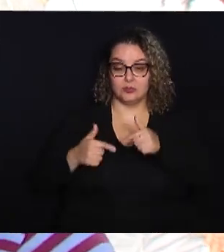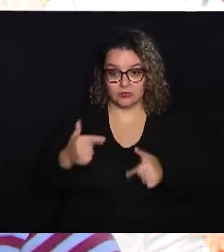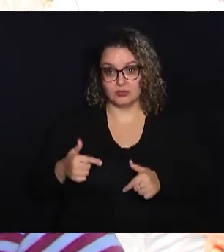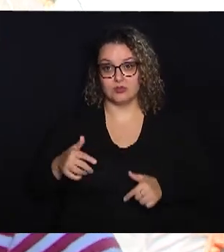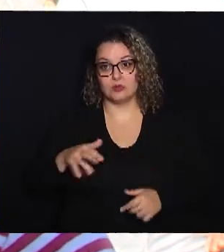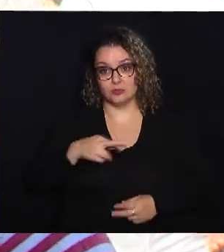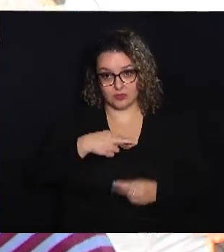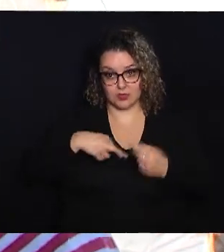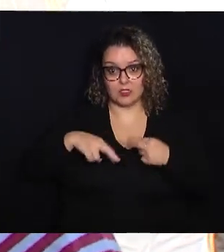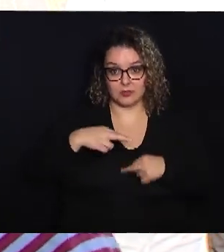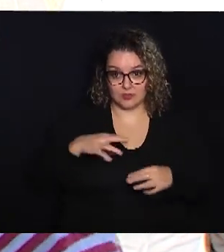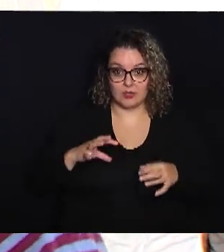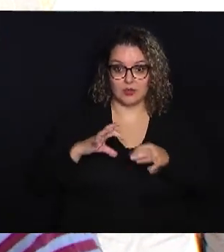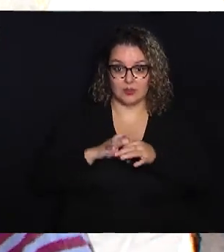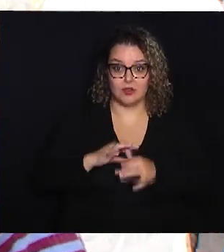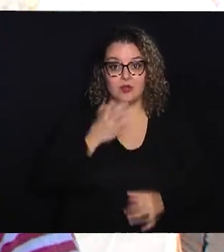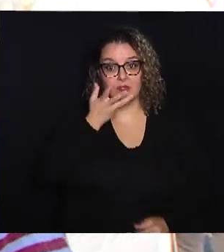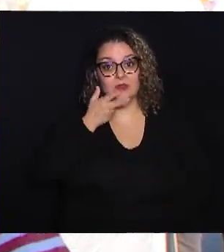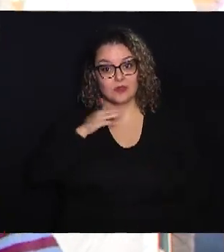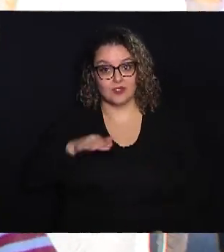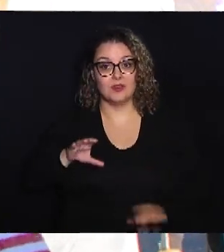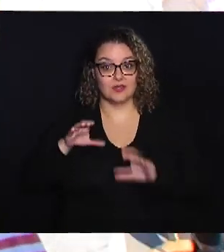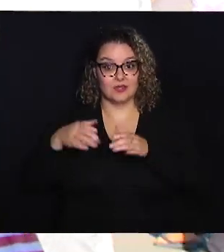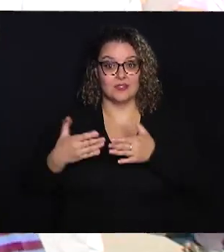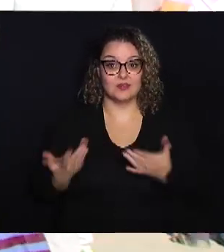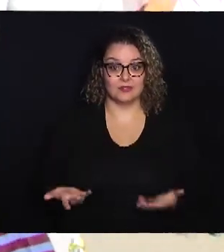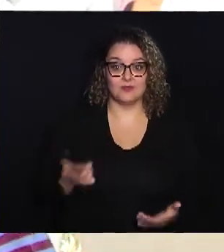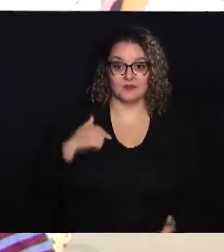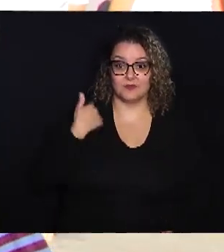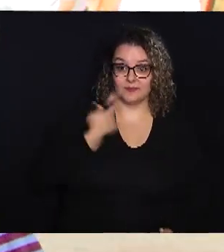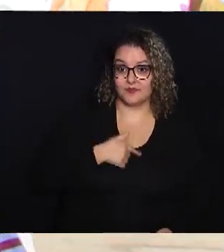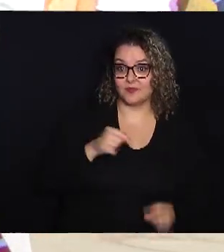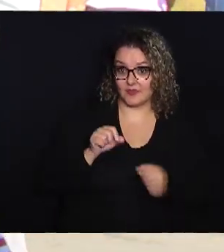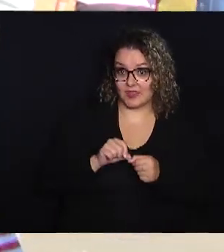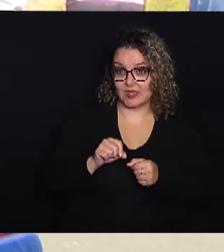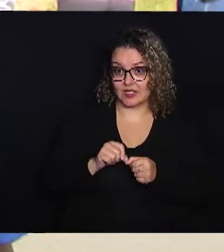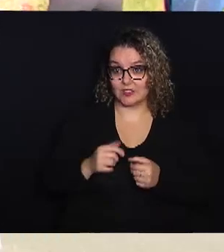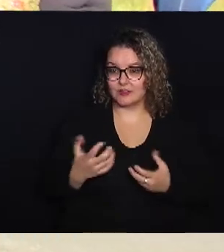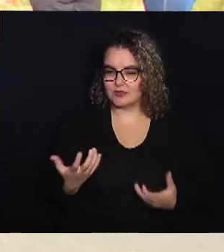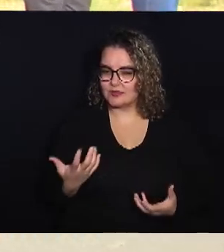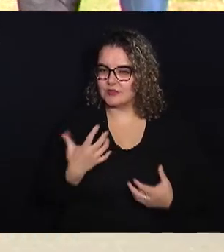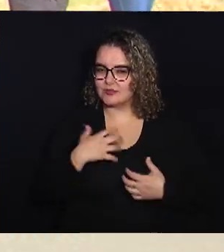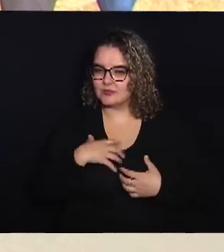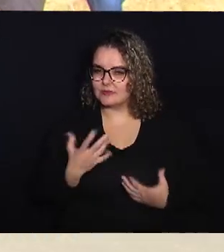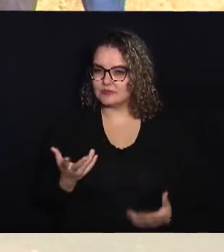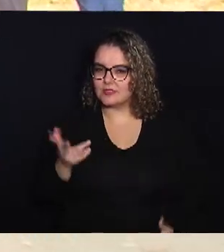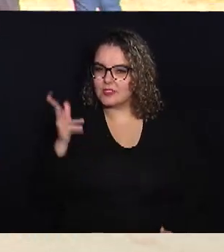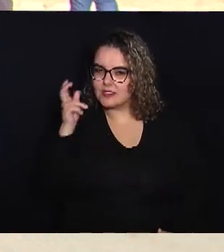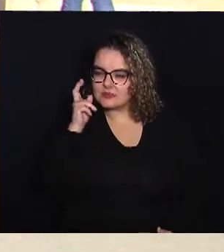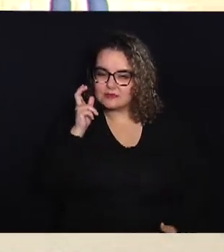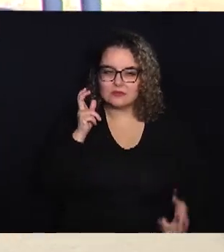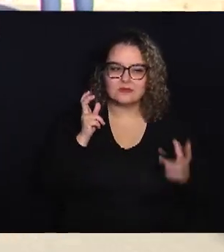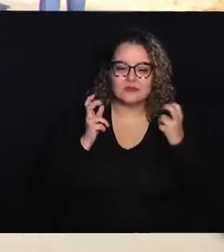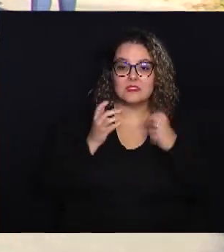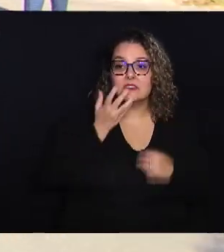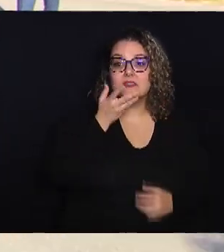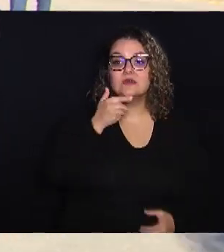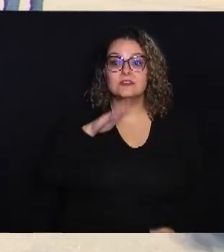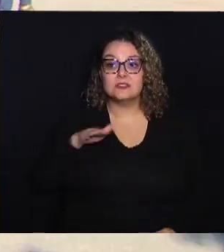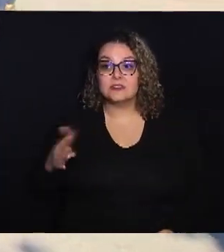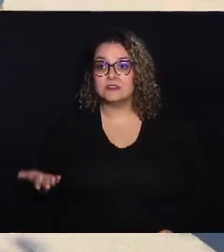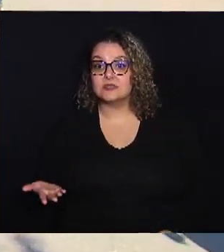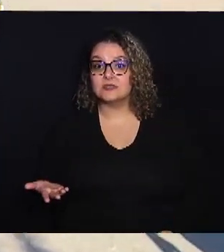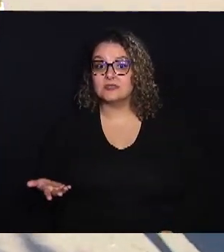trabalhando já com essa vinculação com as crianças e a comunidade. E a gente faz isso de uma forma também a escutar das